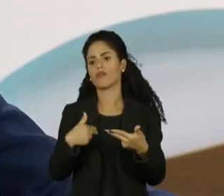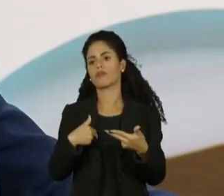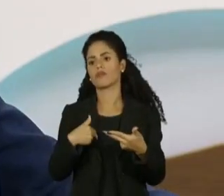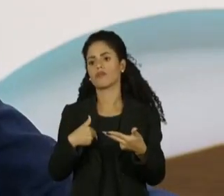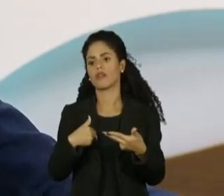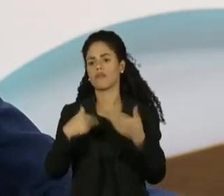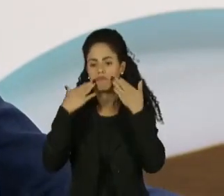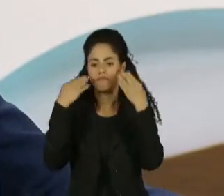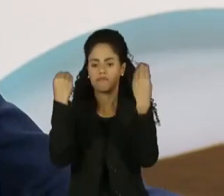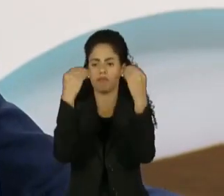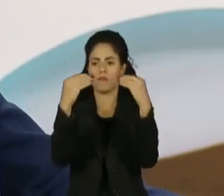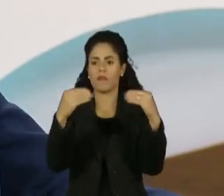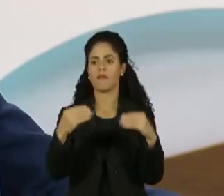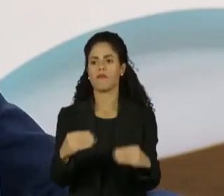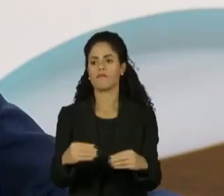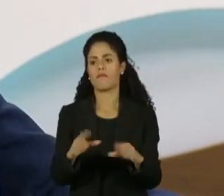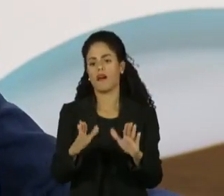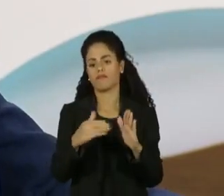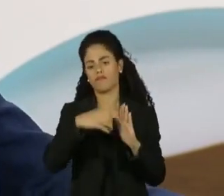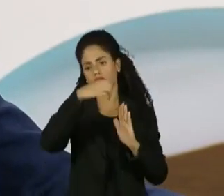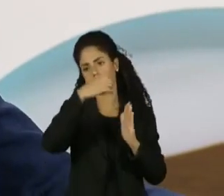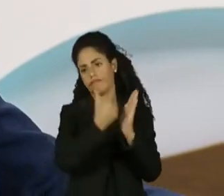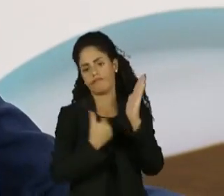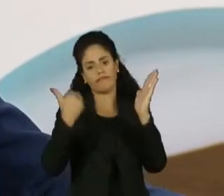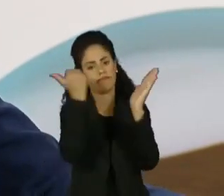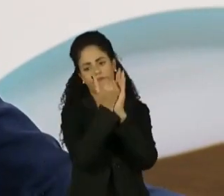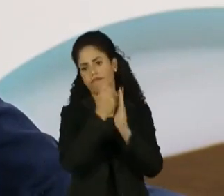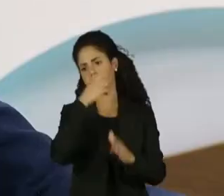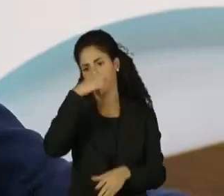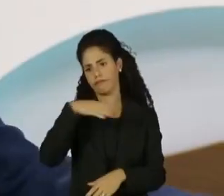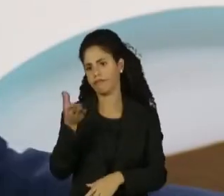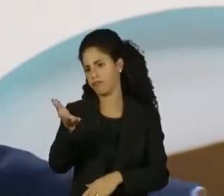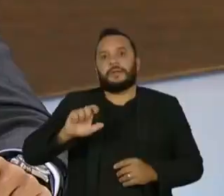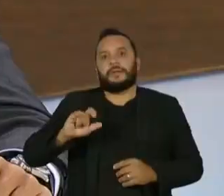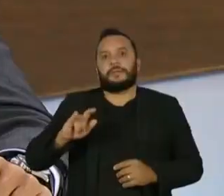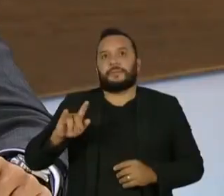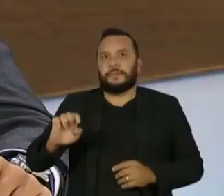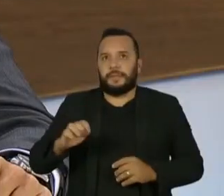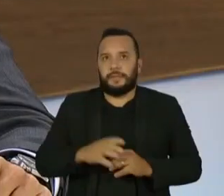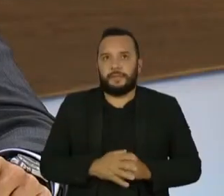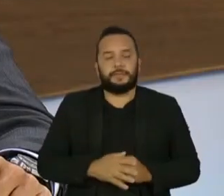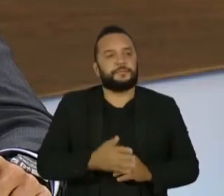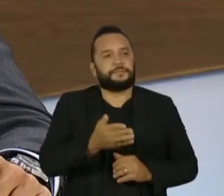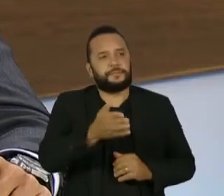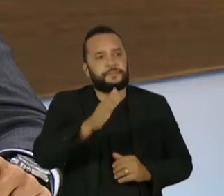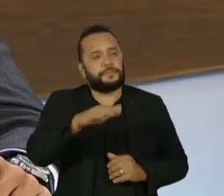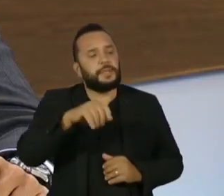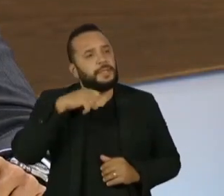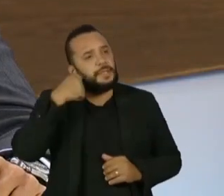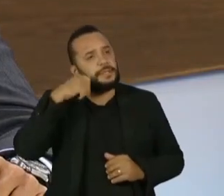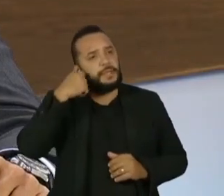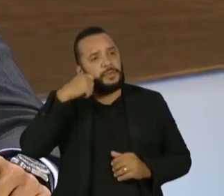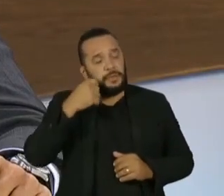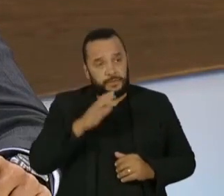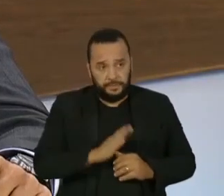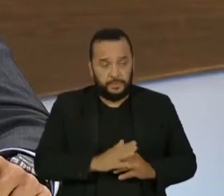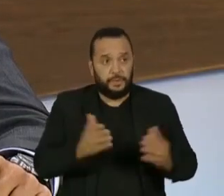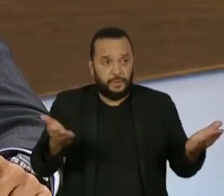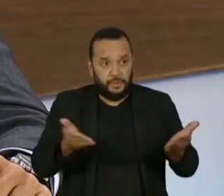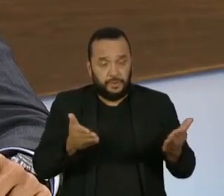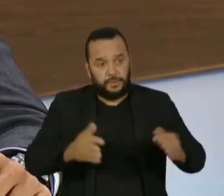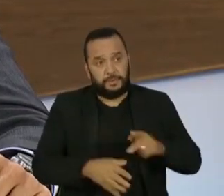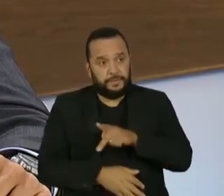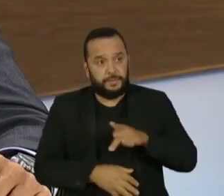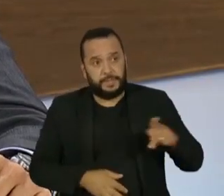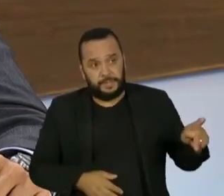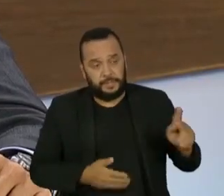expuser ou tiver um excesso, está aí a legislação para puni-los. Senador, hoje o presidente da Câmara, Arthur Lira, na abertura